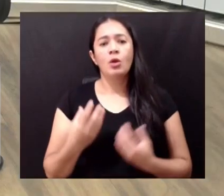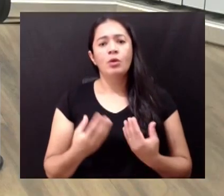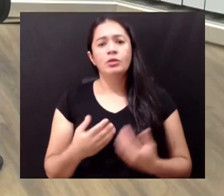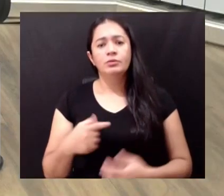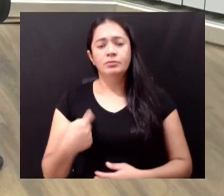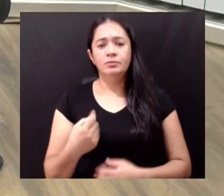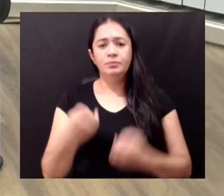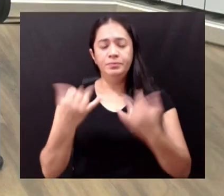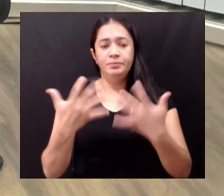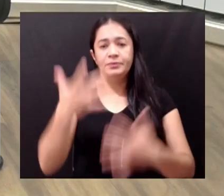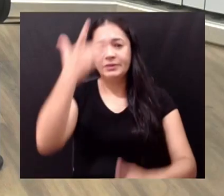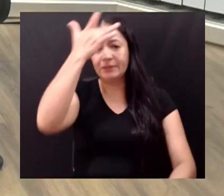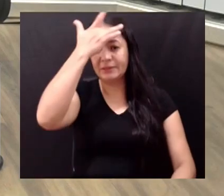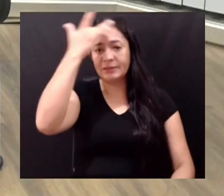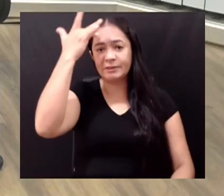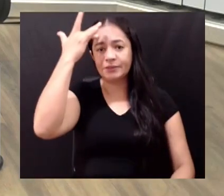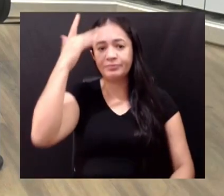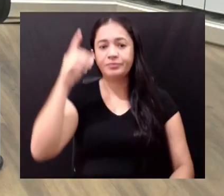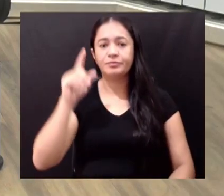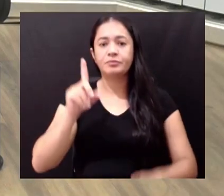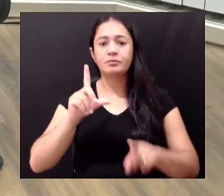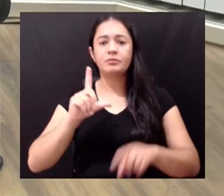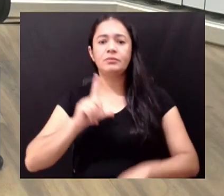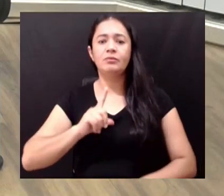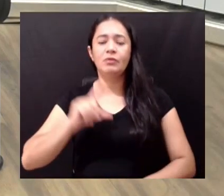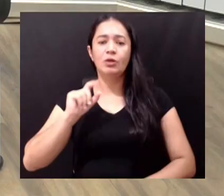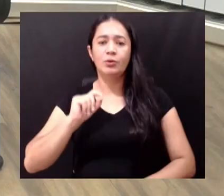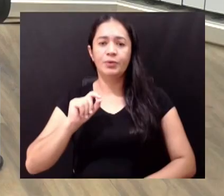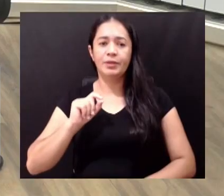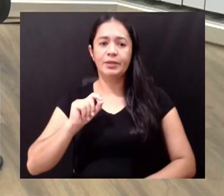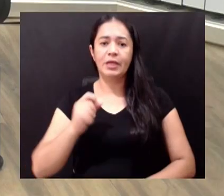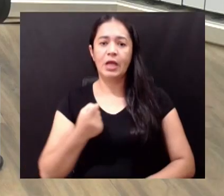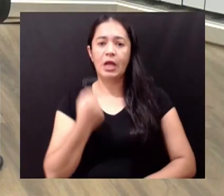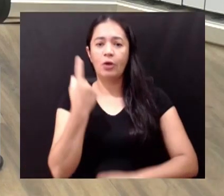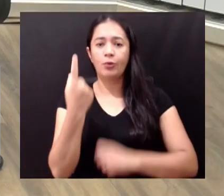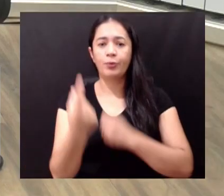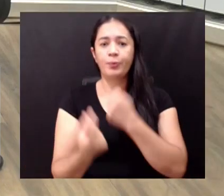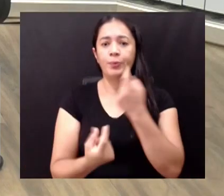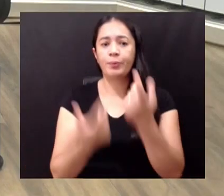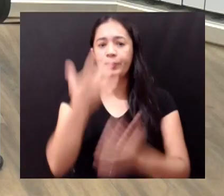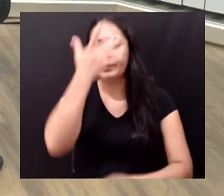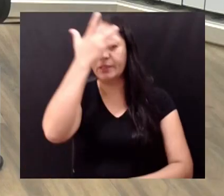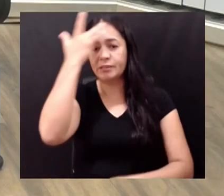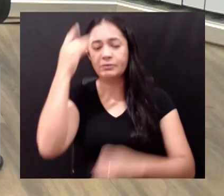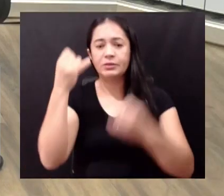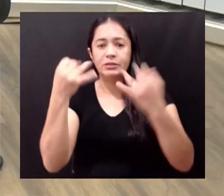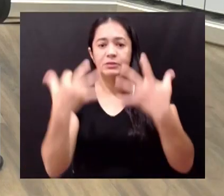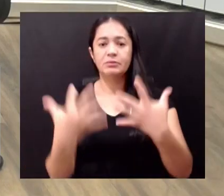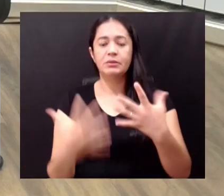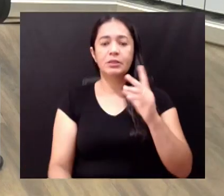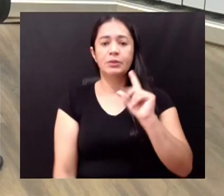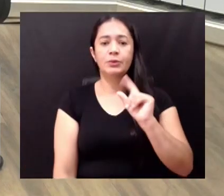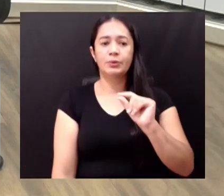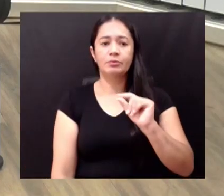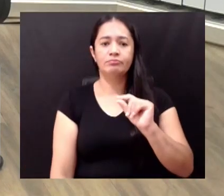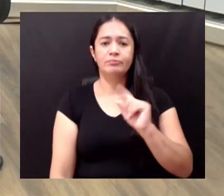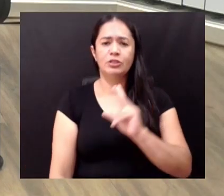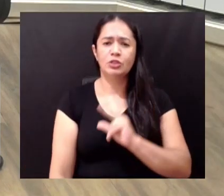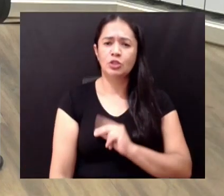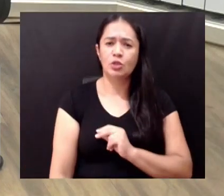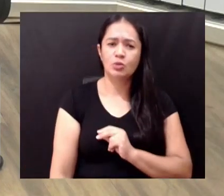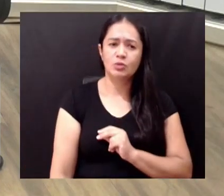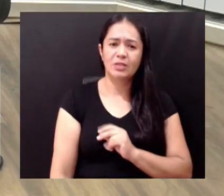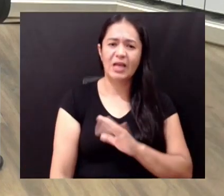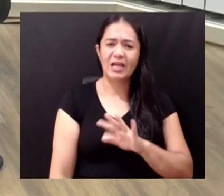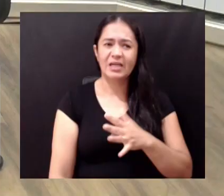existe um ponto também, porque assim, muitas pessoas argumentam da seguinte forma: poxa, mas às vezes o ambiente de trabalho, se